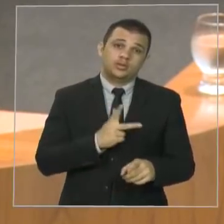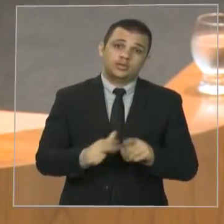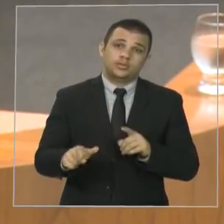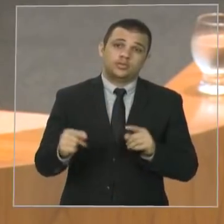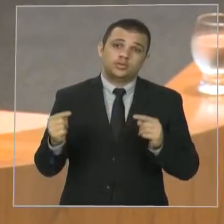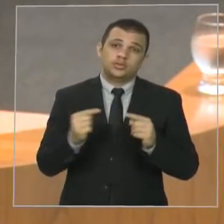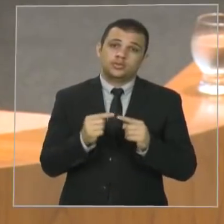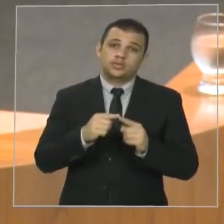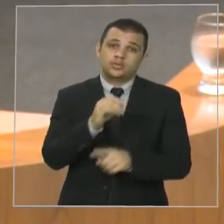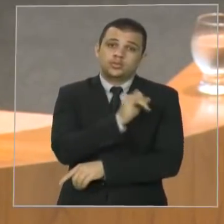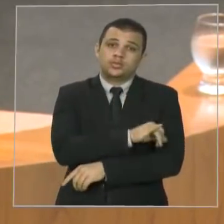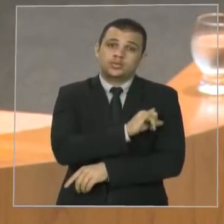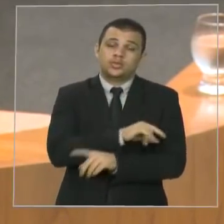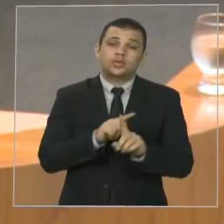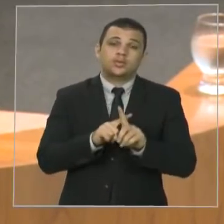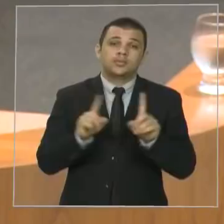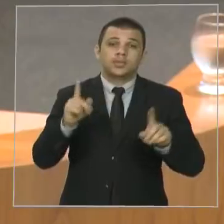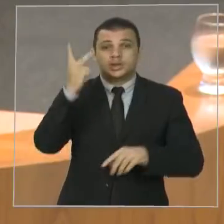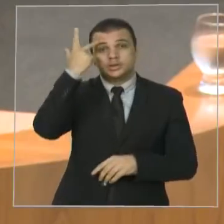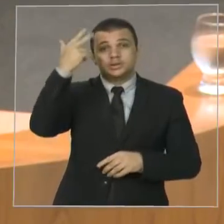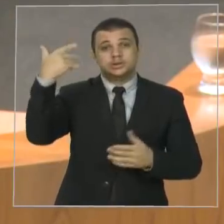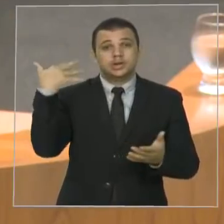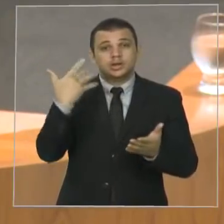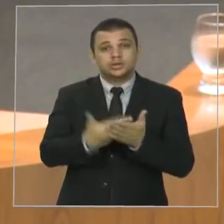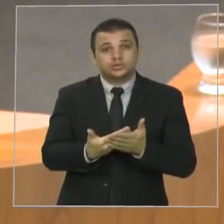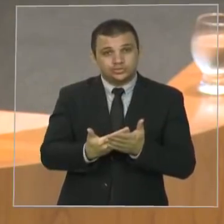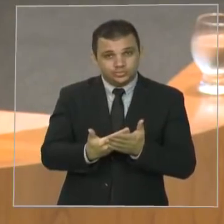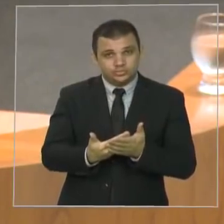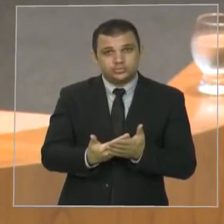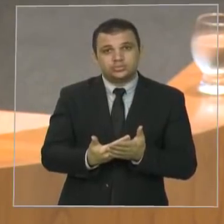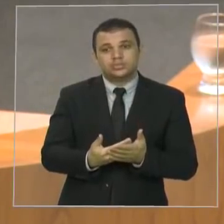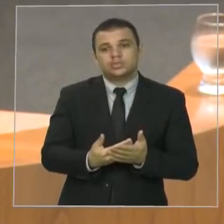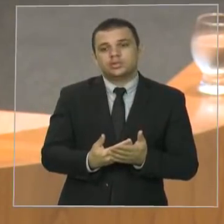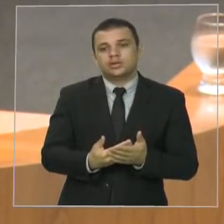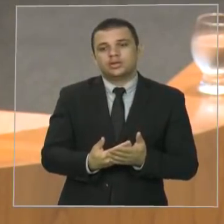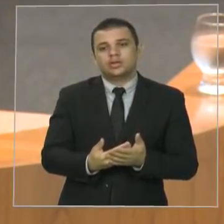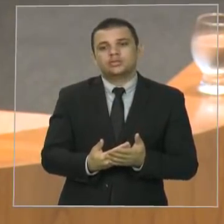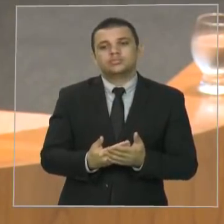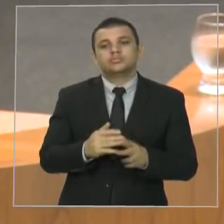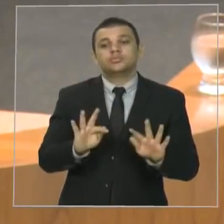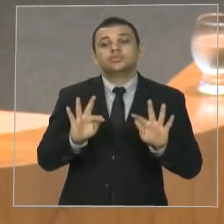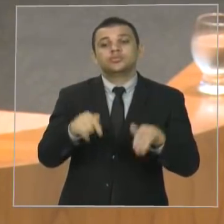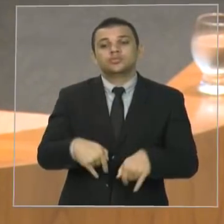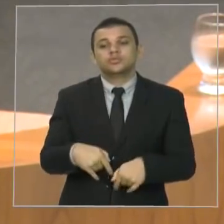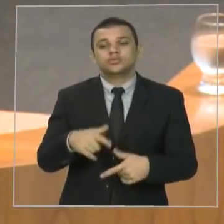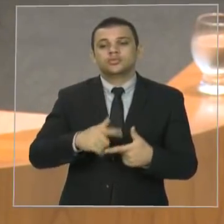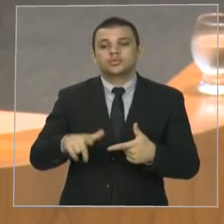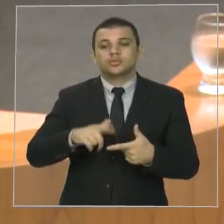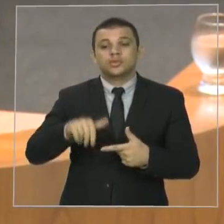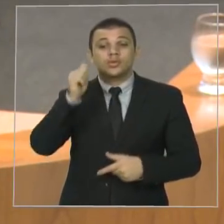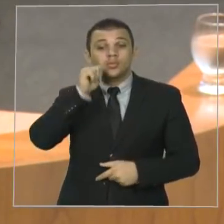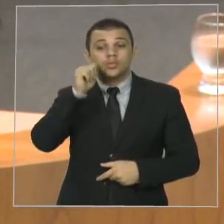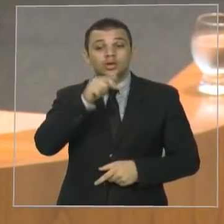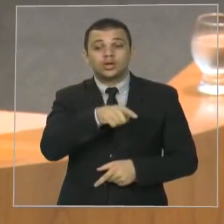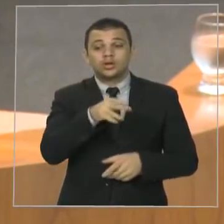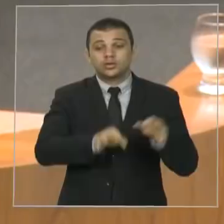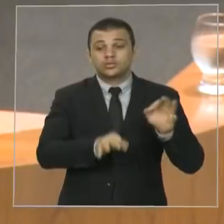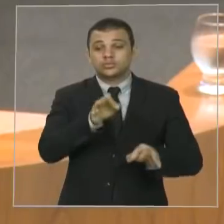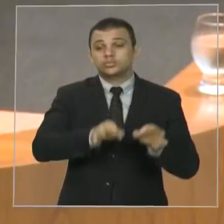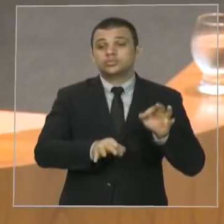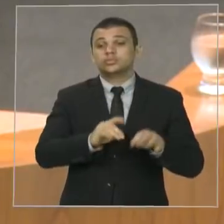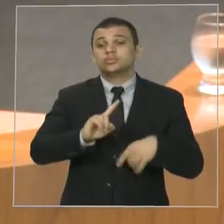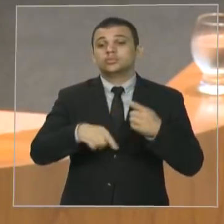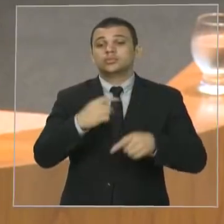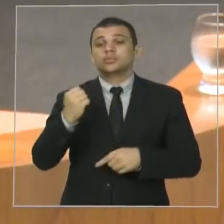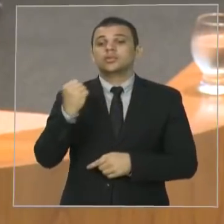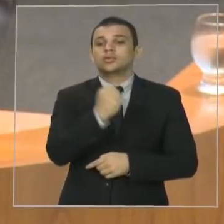serve para exemplificar a força do crime organizado. A juíza Patrícia Lourival Ascioli